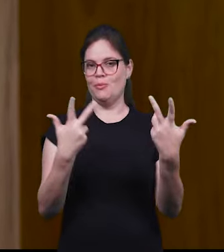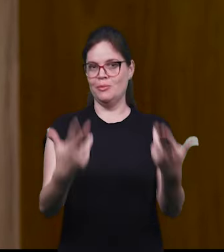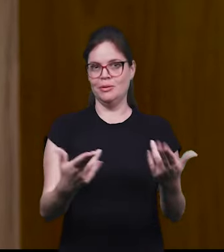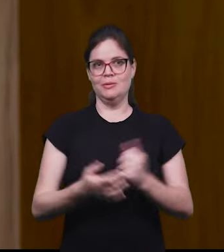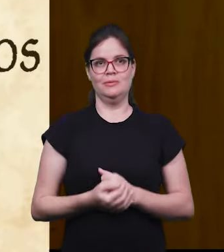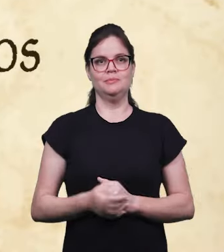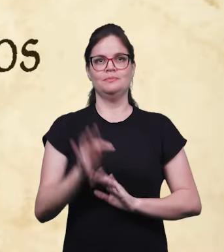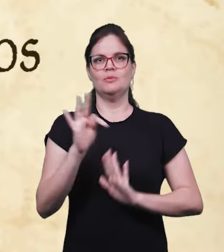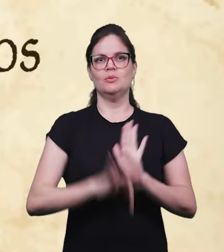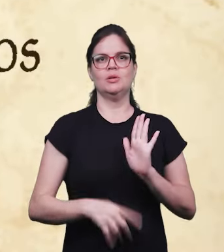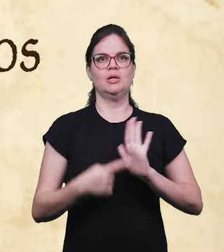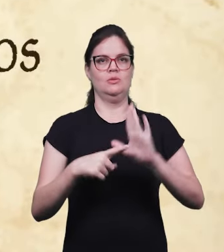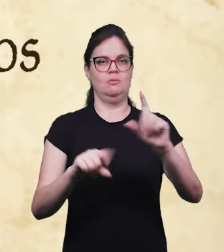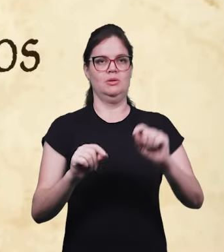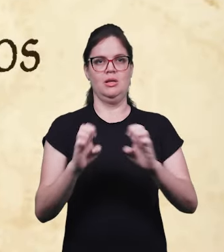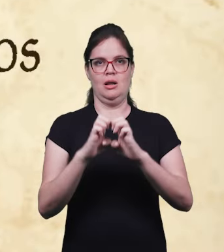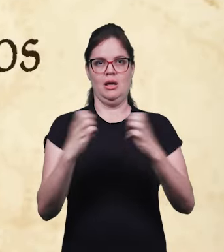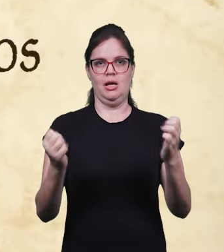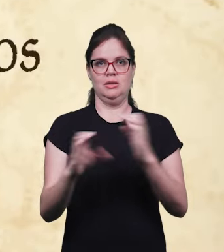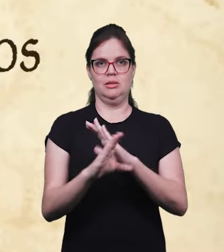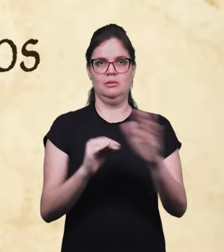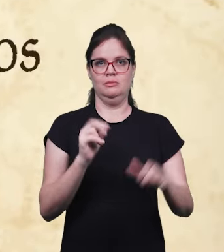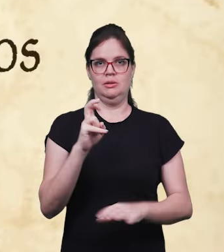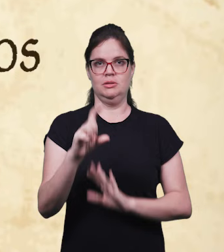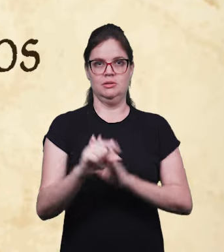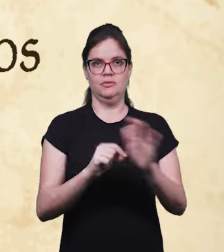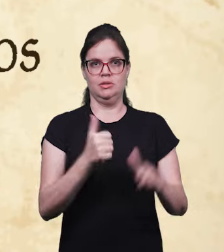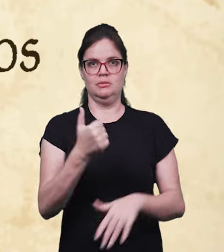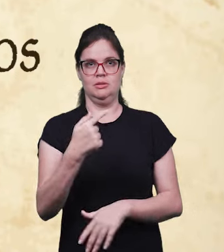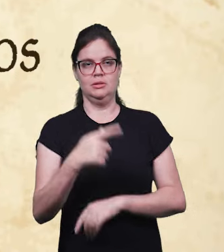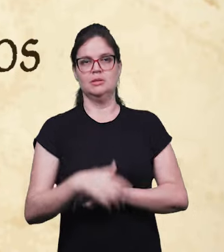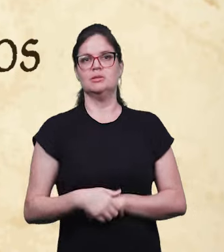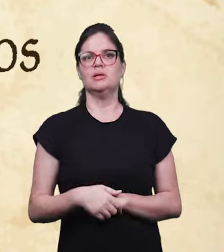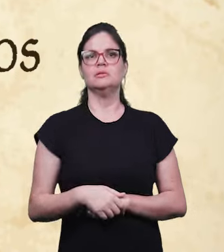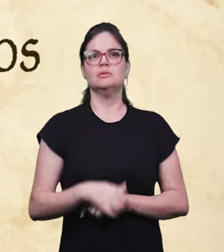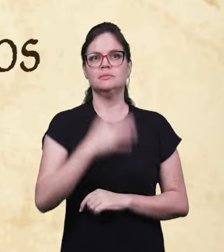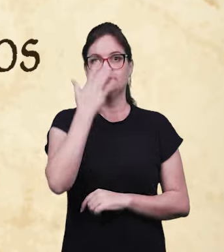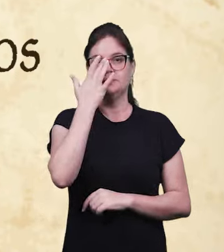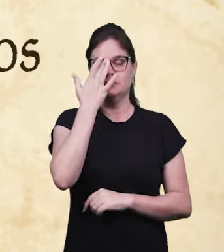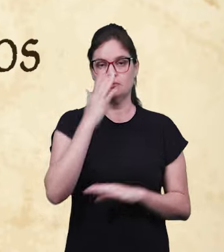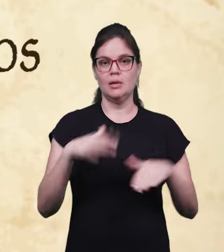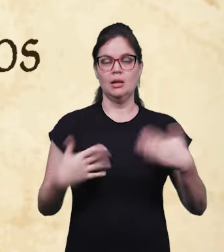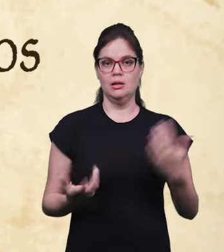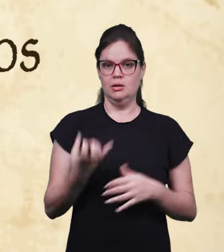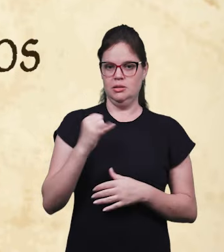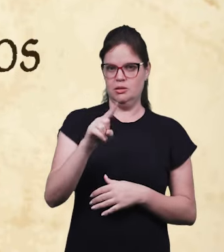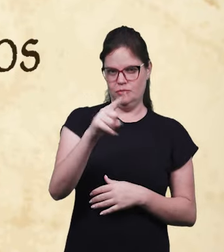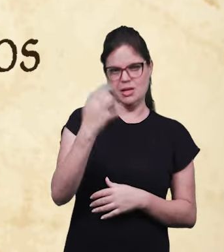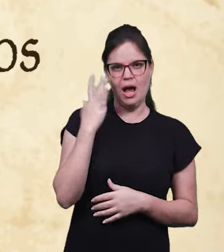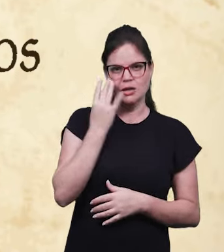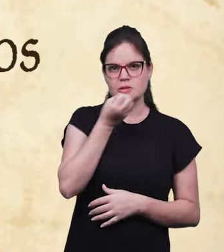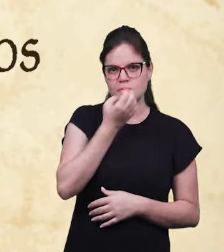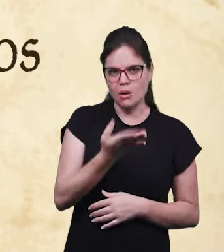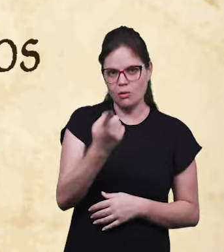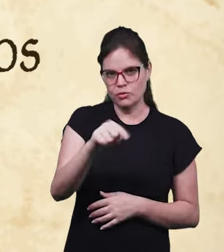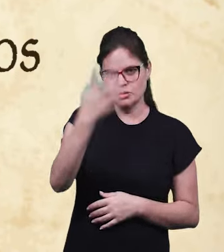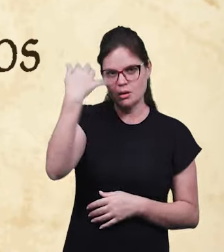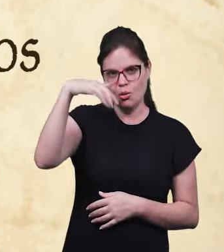fala, Esdras 5,17. Agora, pois, se parece bem ao rei,